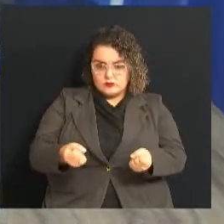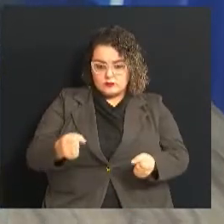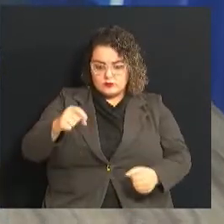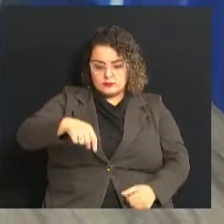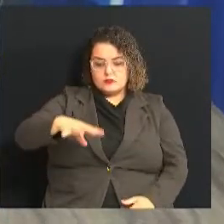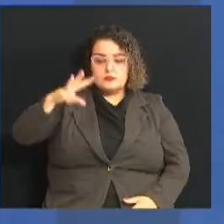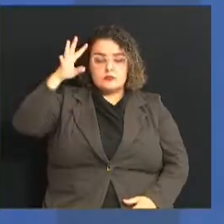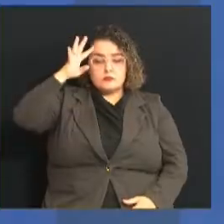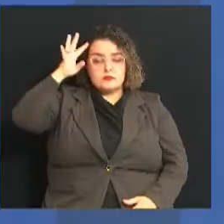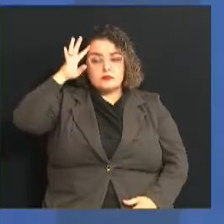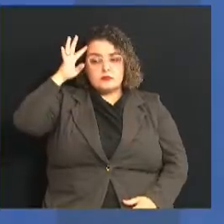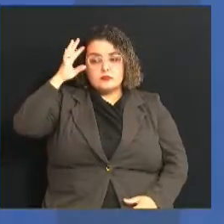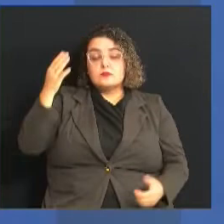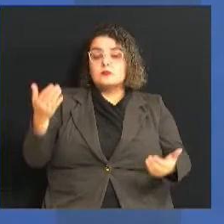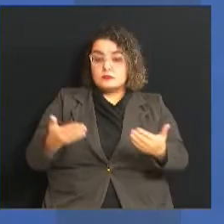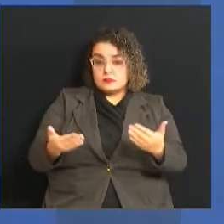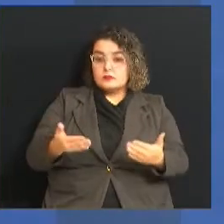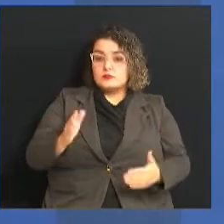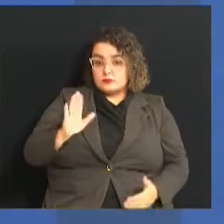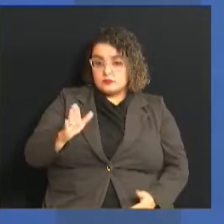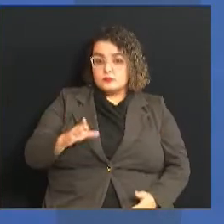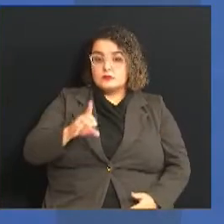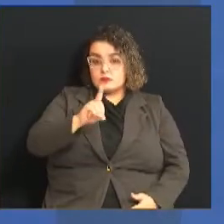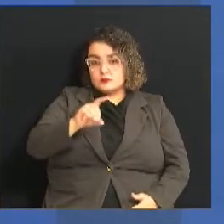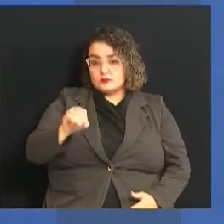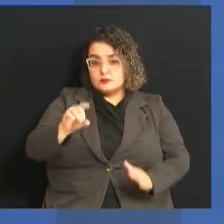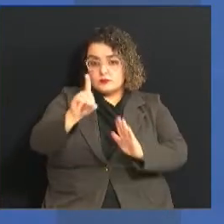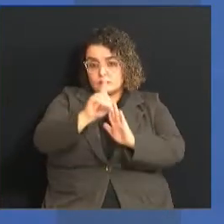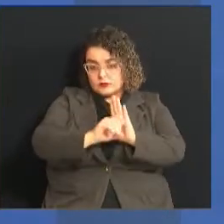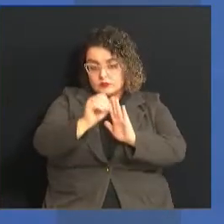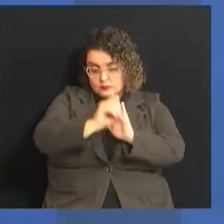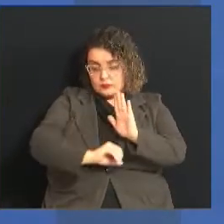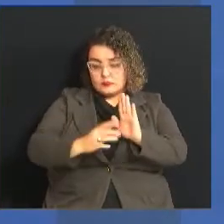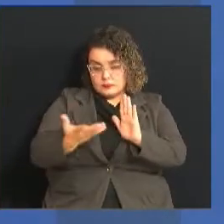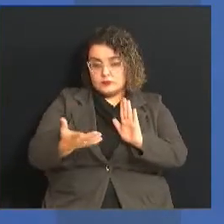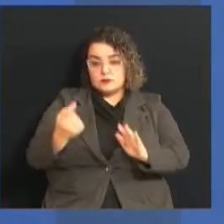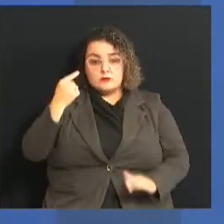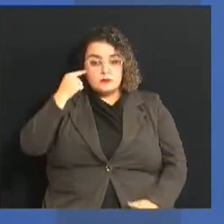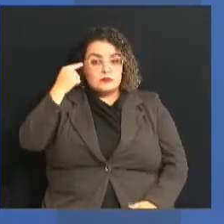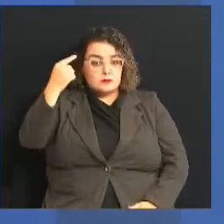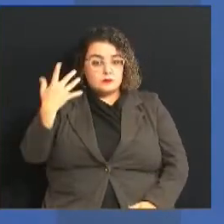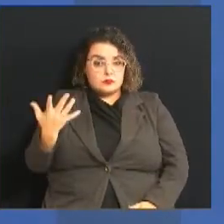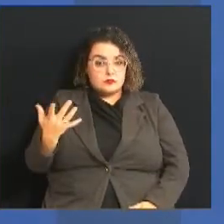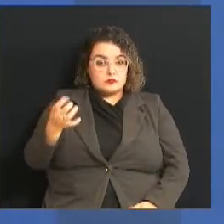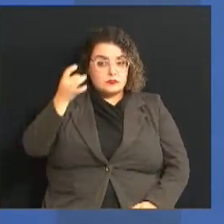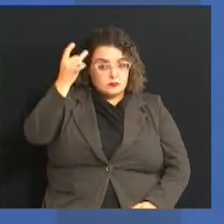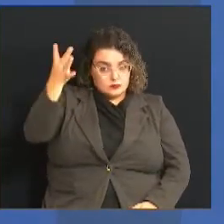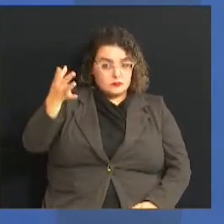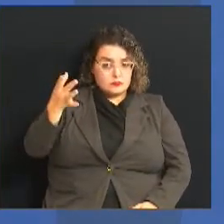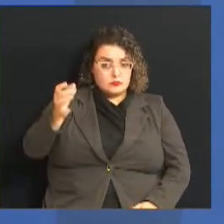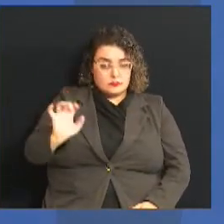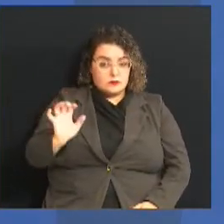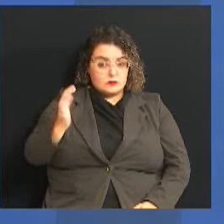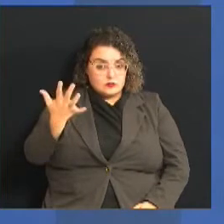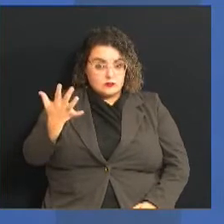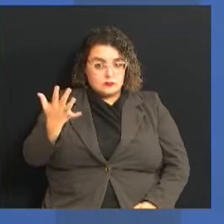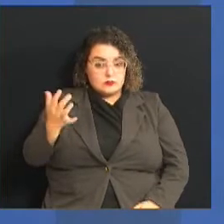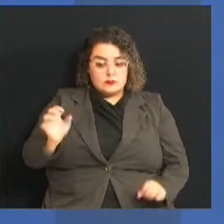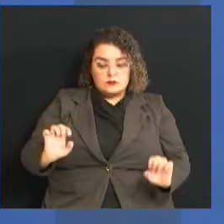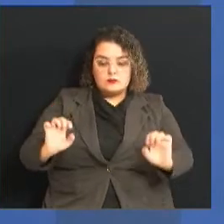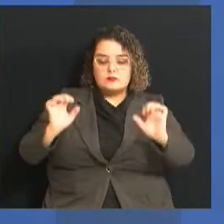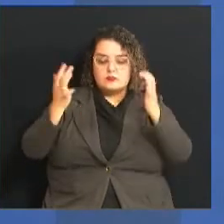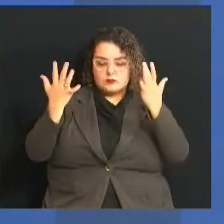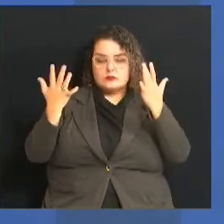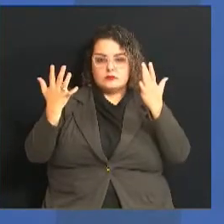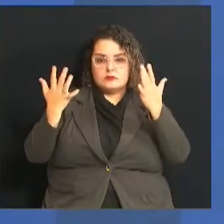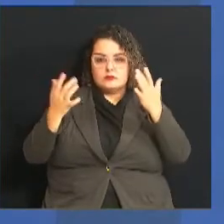quarta-feira e hoje já saiu no Diário Oficial. A ideia é facilitar a realização de eventos em Campinas. Quem traz